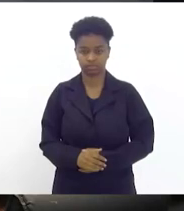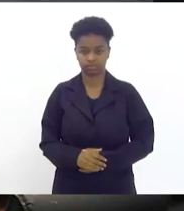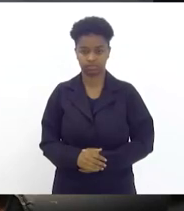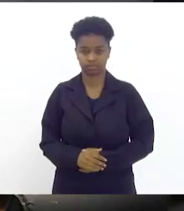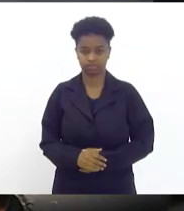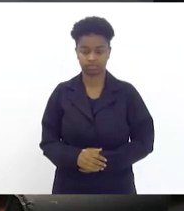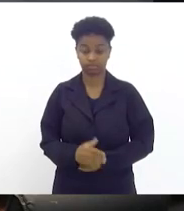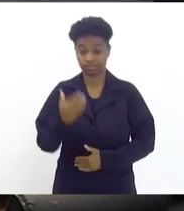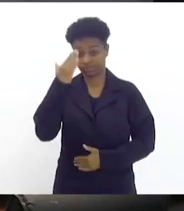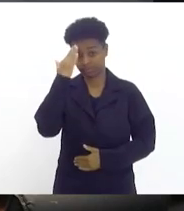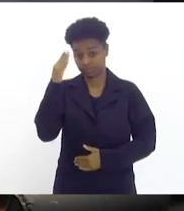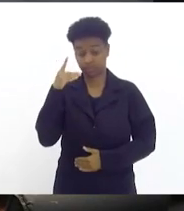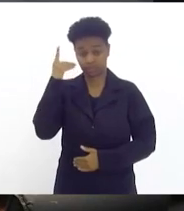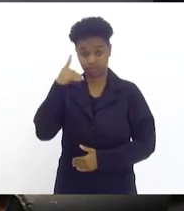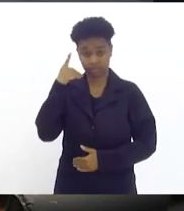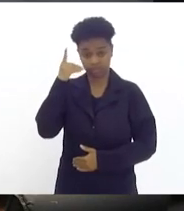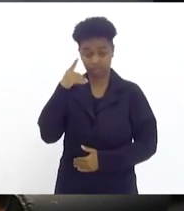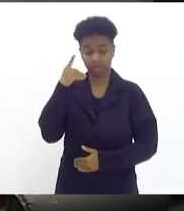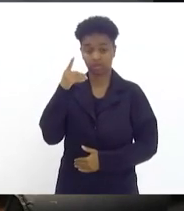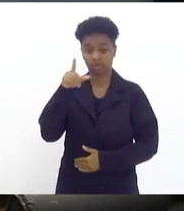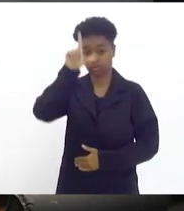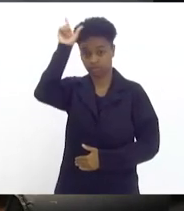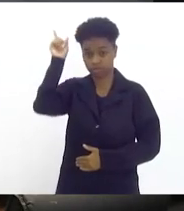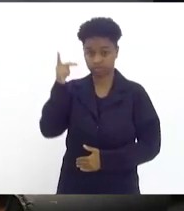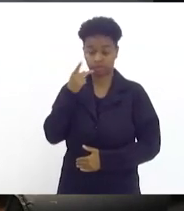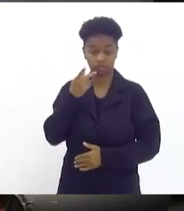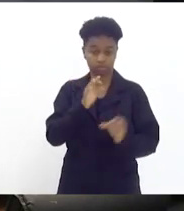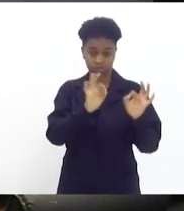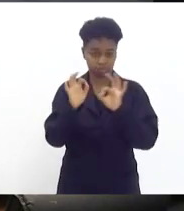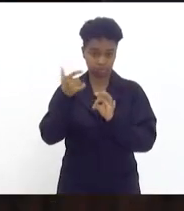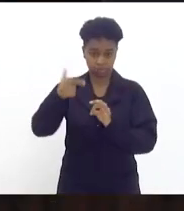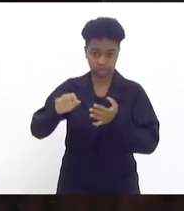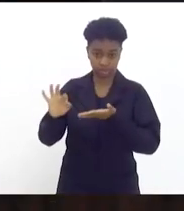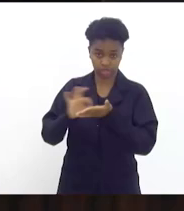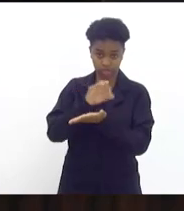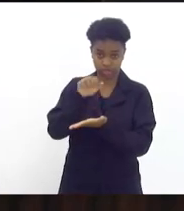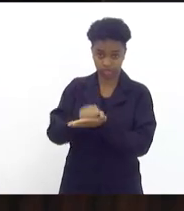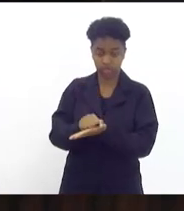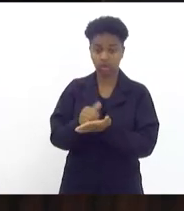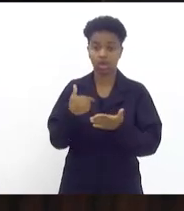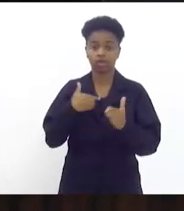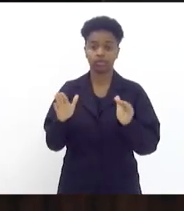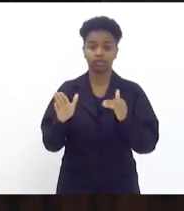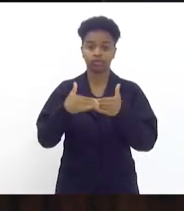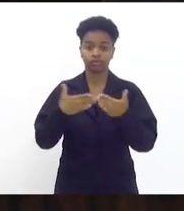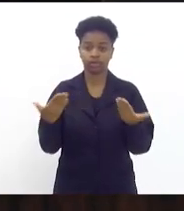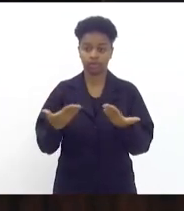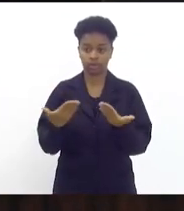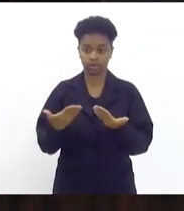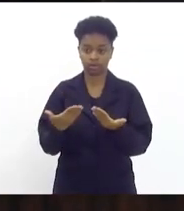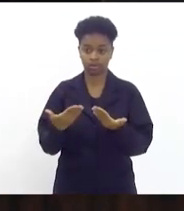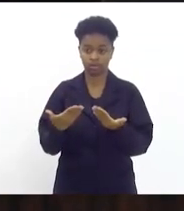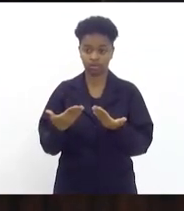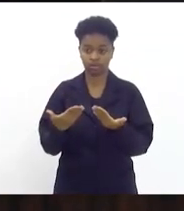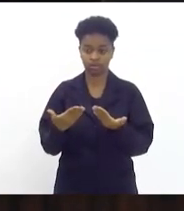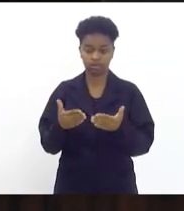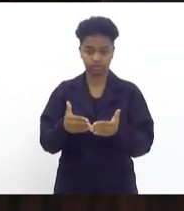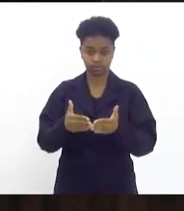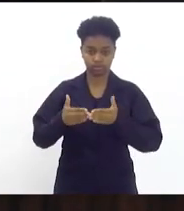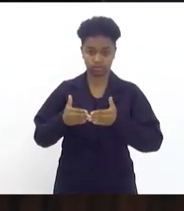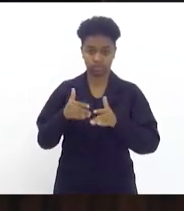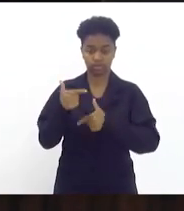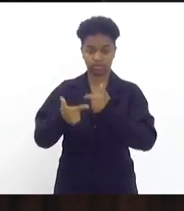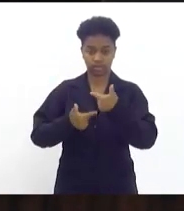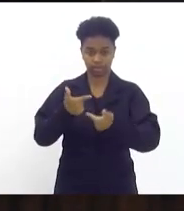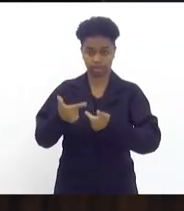Muito obrigado Deputado Luiz Paulo então não houvendo mais nenhum oradora escrito a presidência suspende